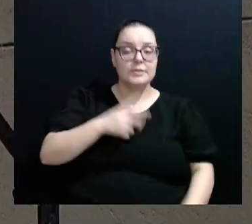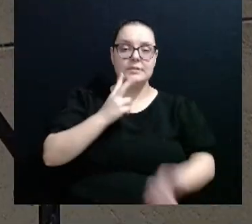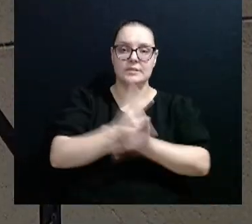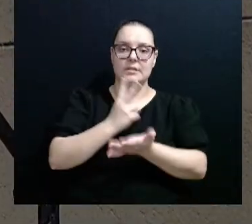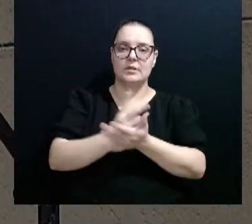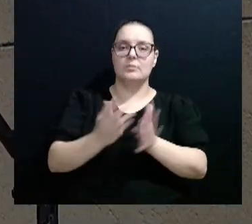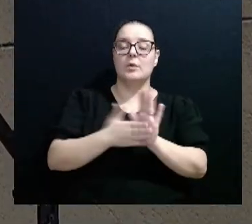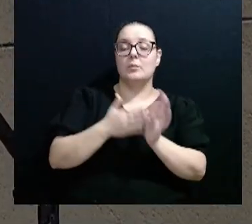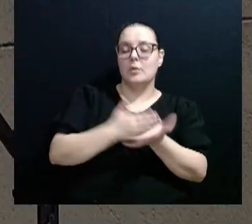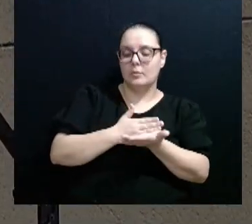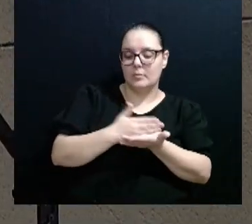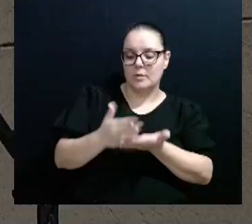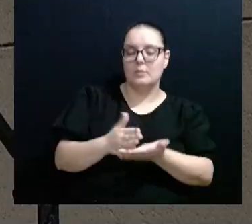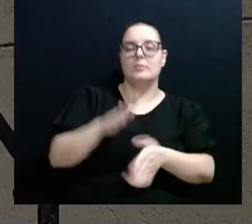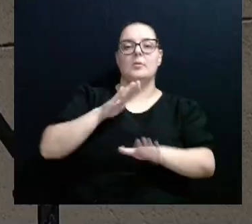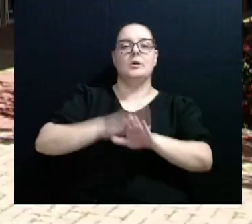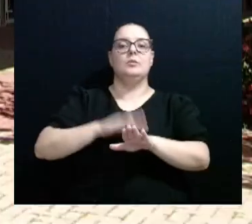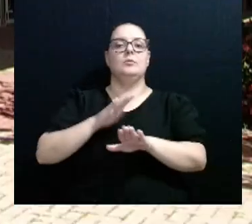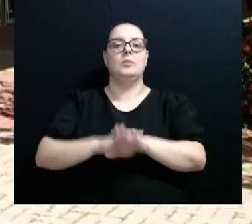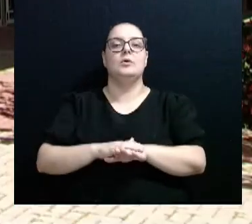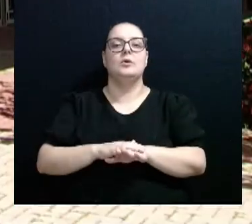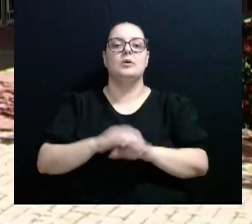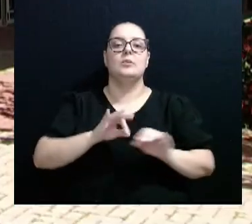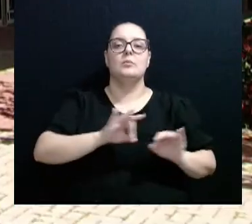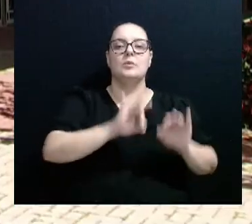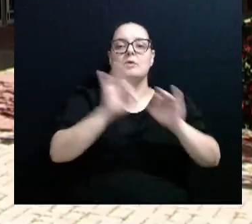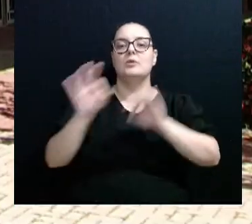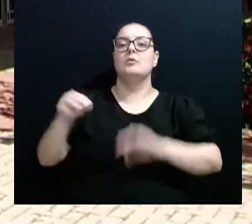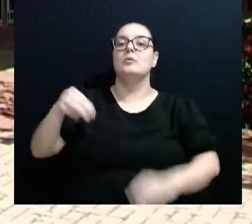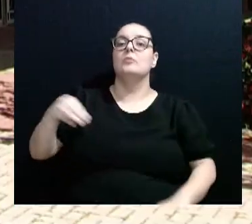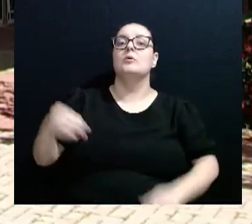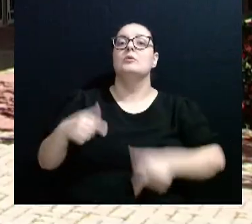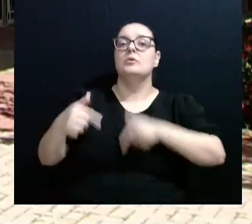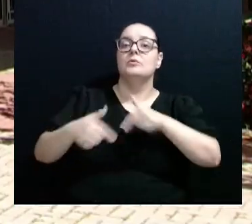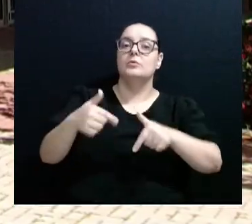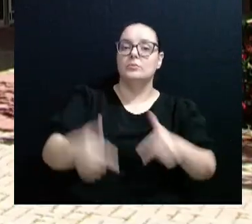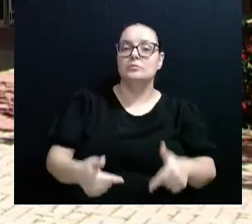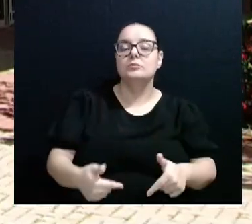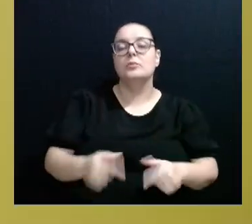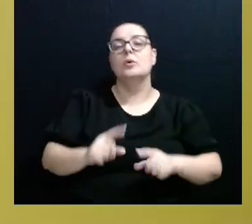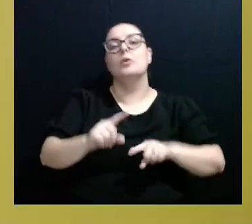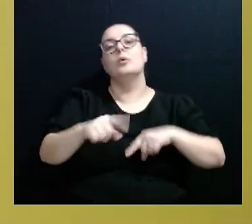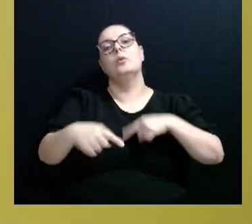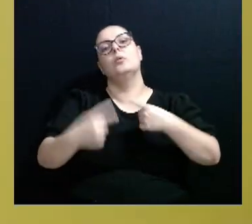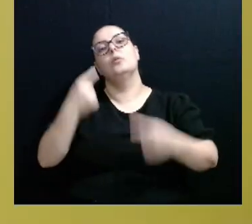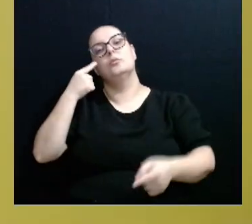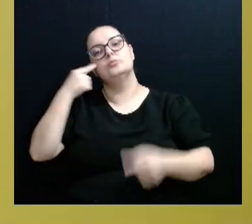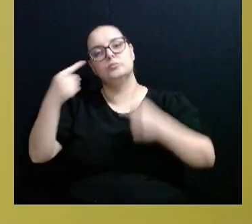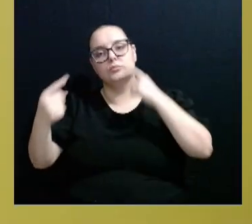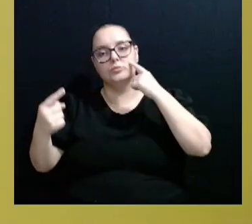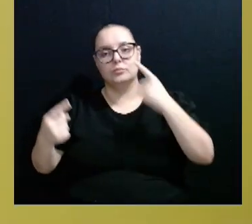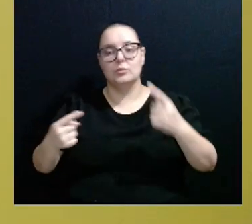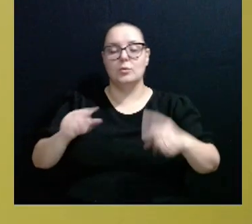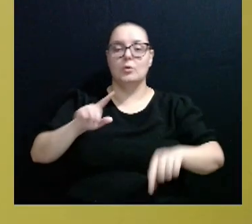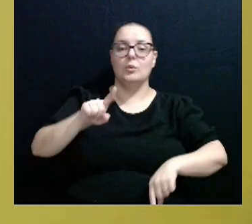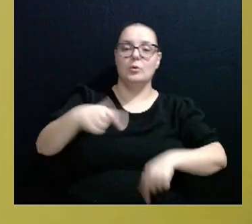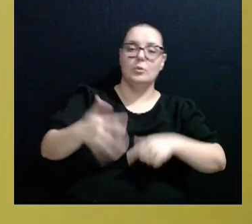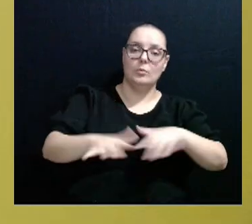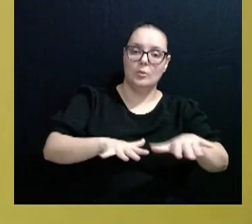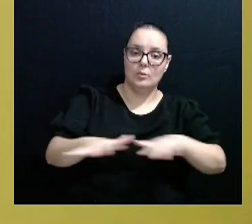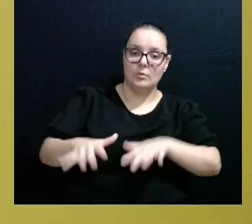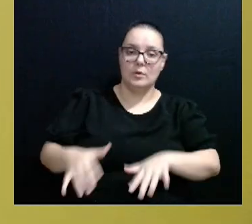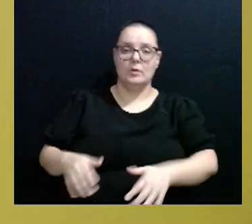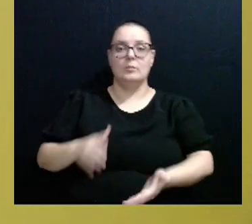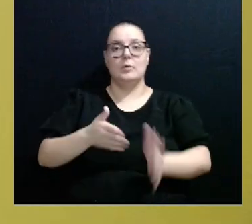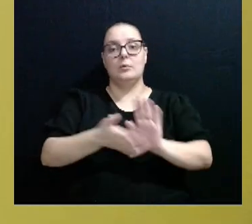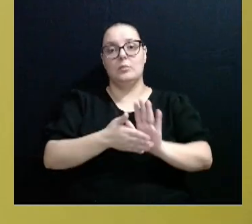para a atividade, né? E os monitores vão trabalhando propondo outras ideias, outros movimentos para aquela proposta inicial, que às